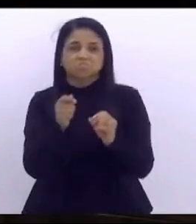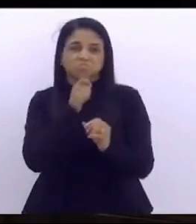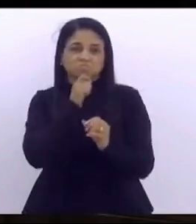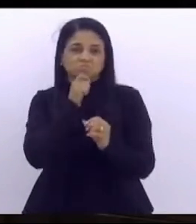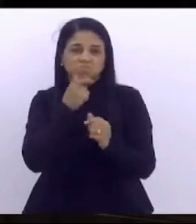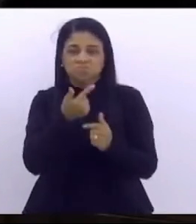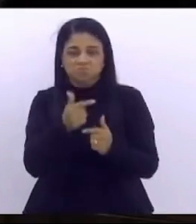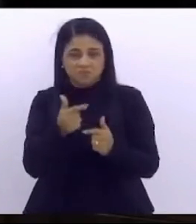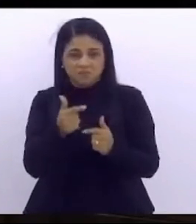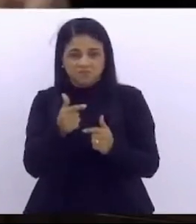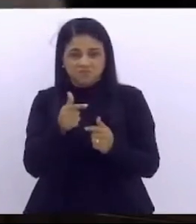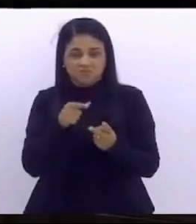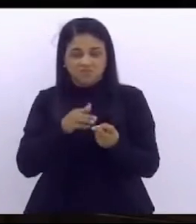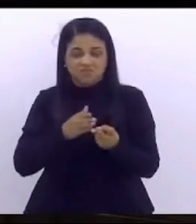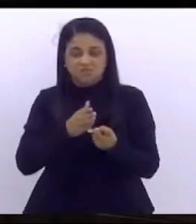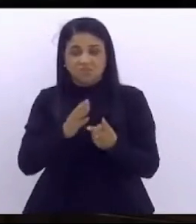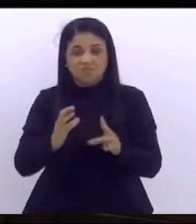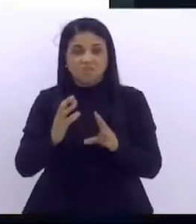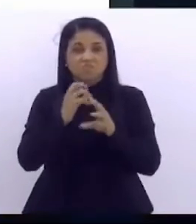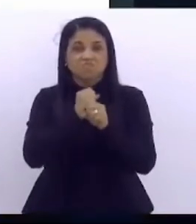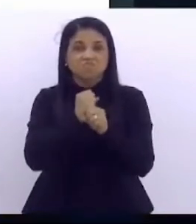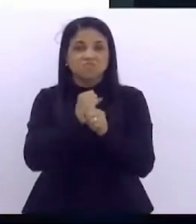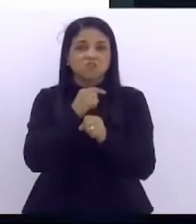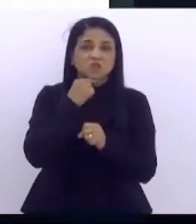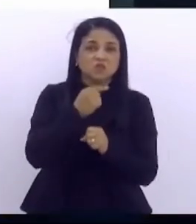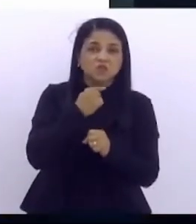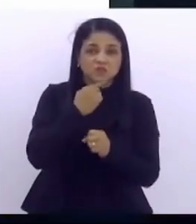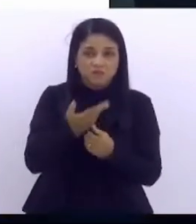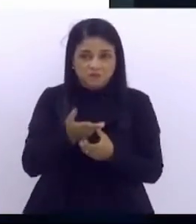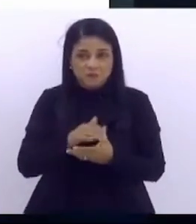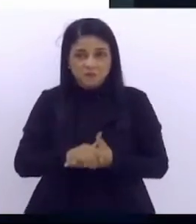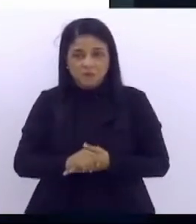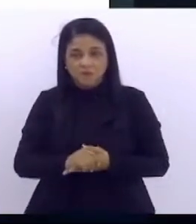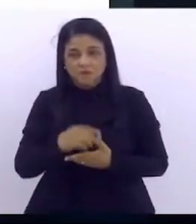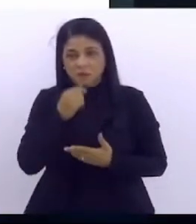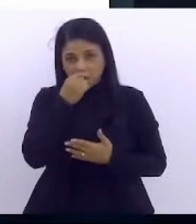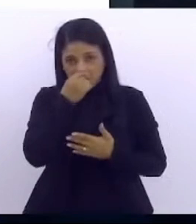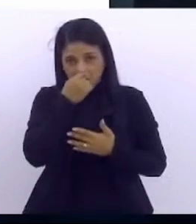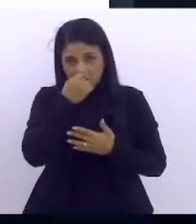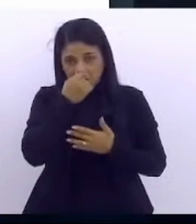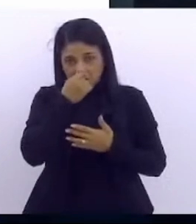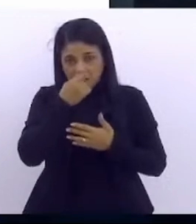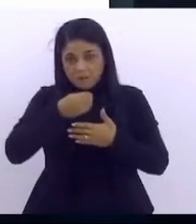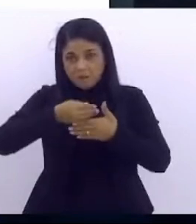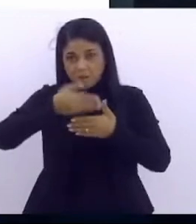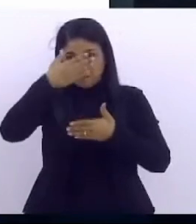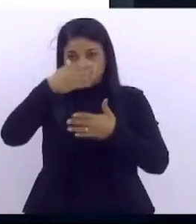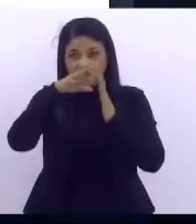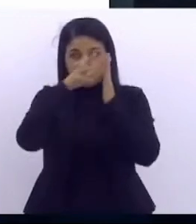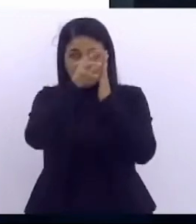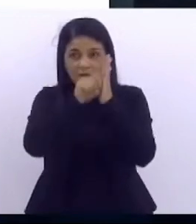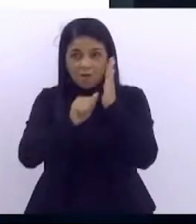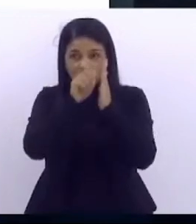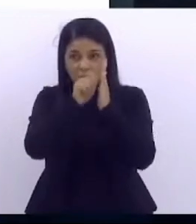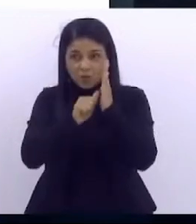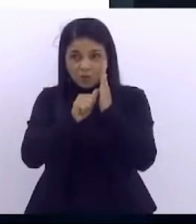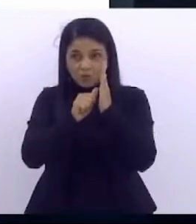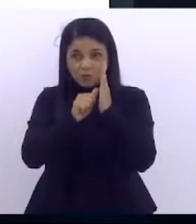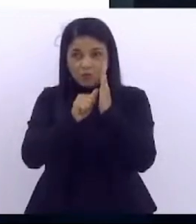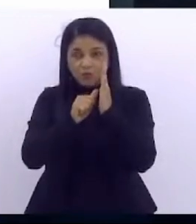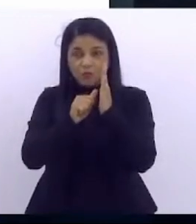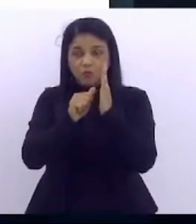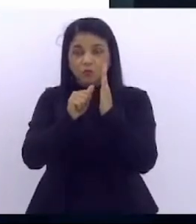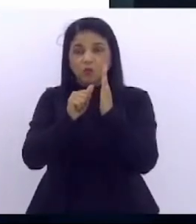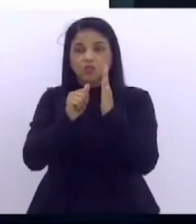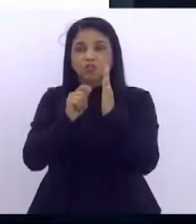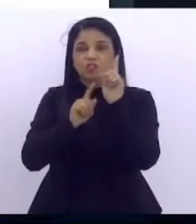equação já fica em xeque. Eles podem colocar isso. Então, vamos ver a estimativa de abortos. Né? O outro pilar são as